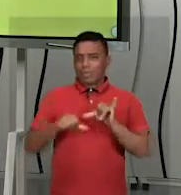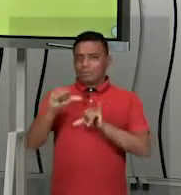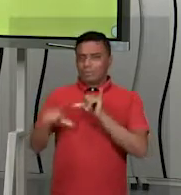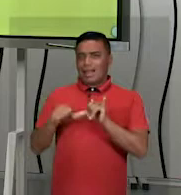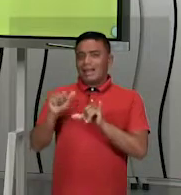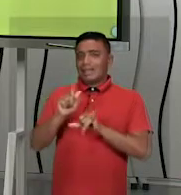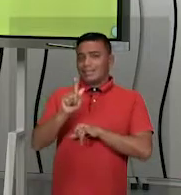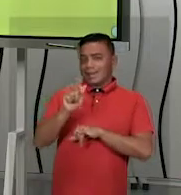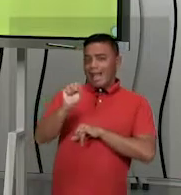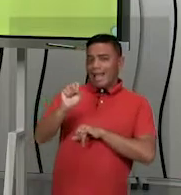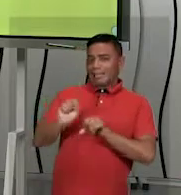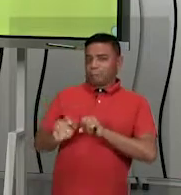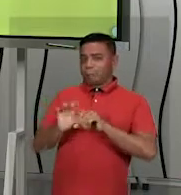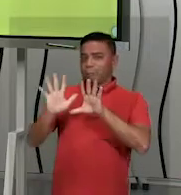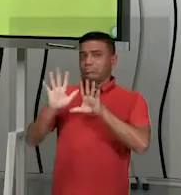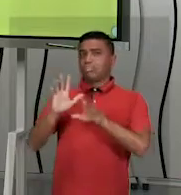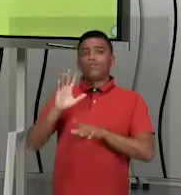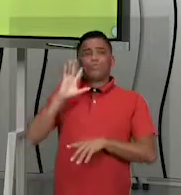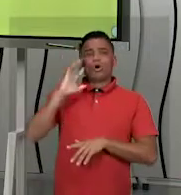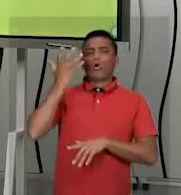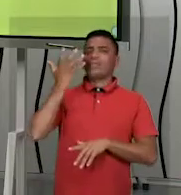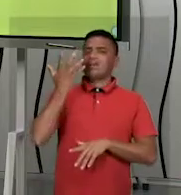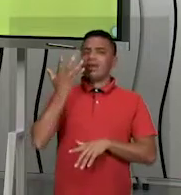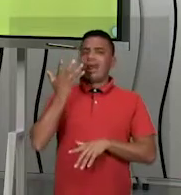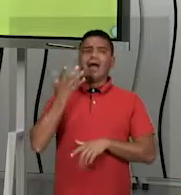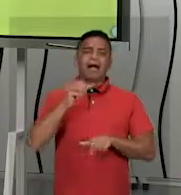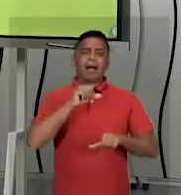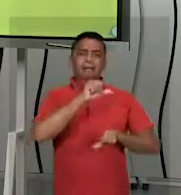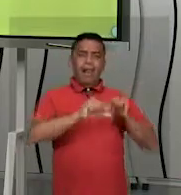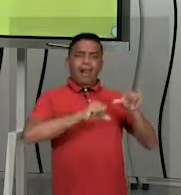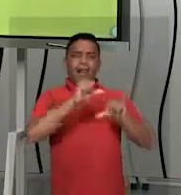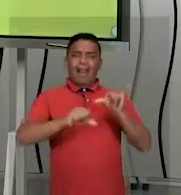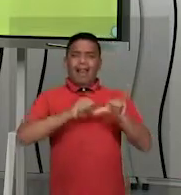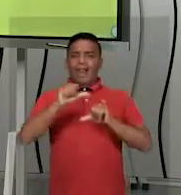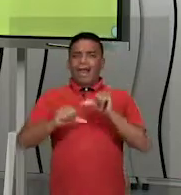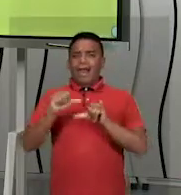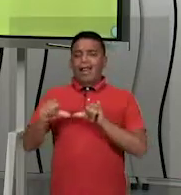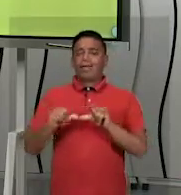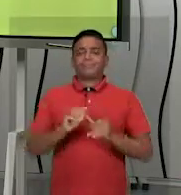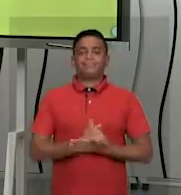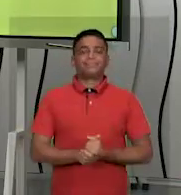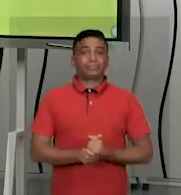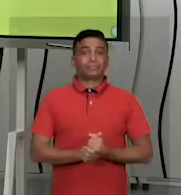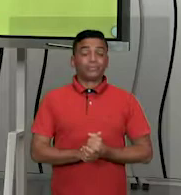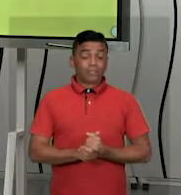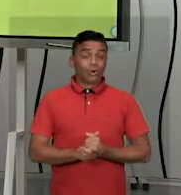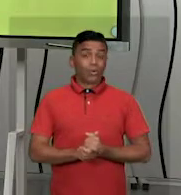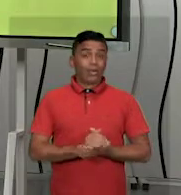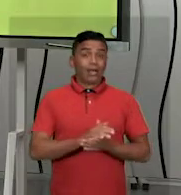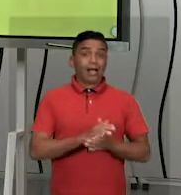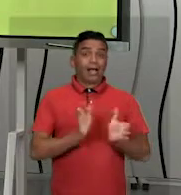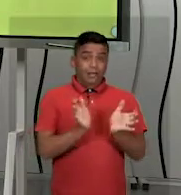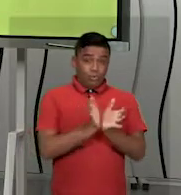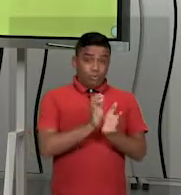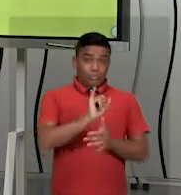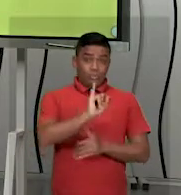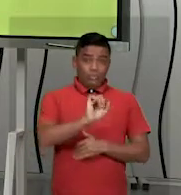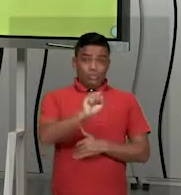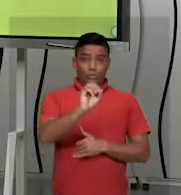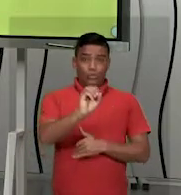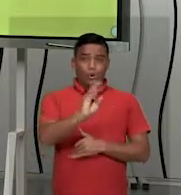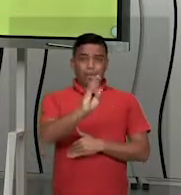gente entender como acontecerá esta transformação. Na transformação isobárica, que é aquela onde não